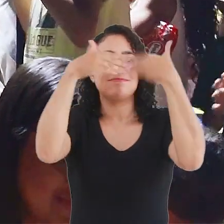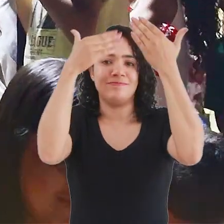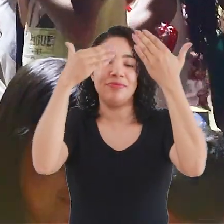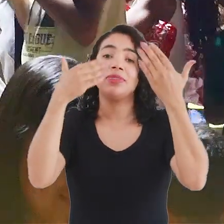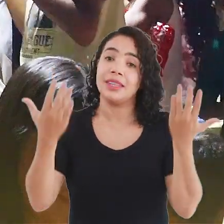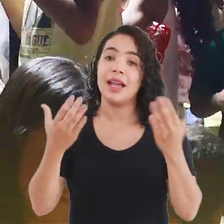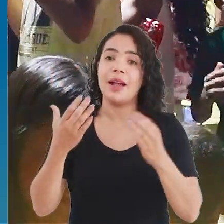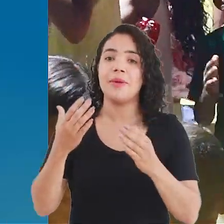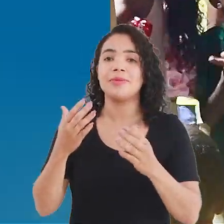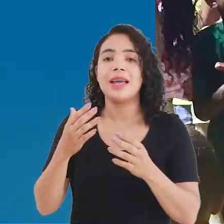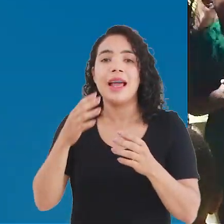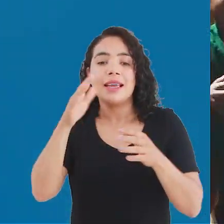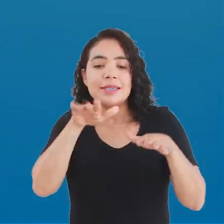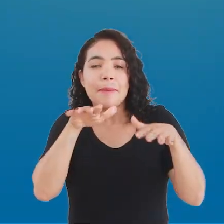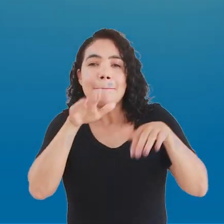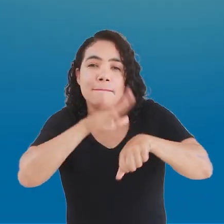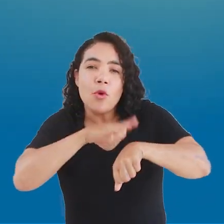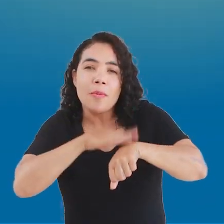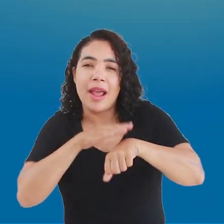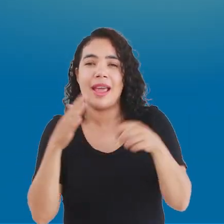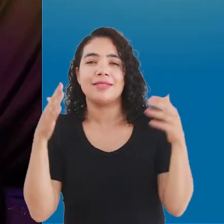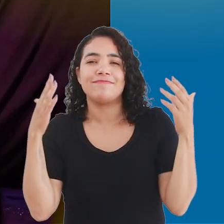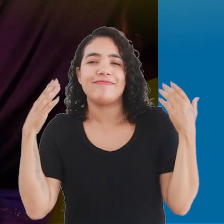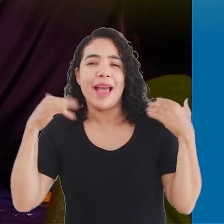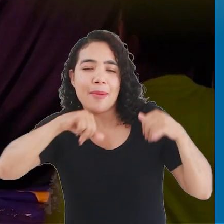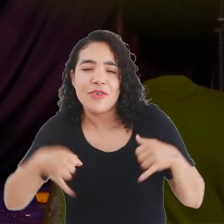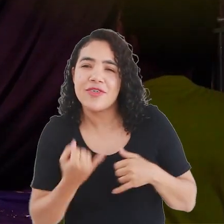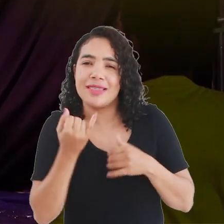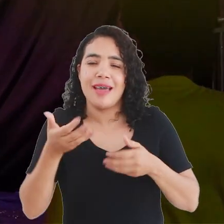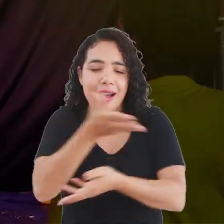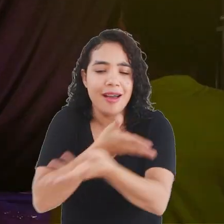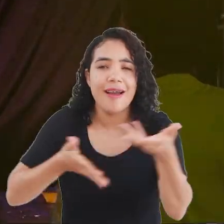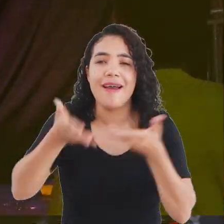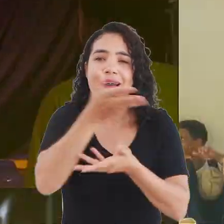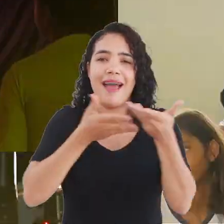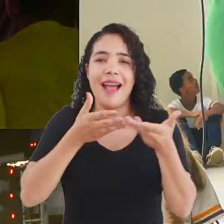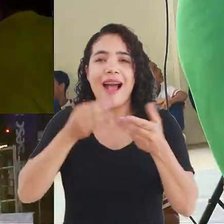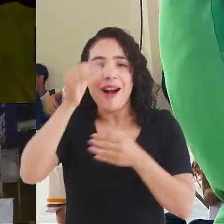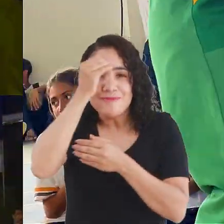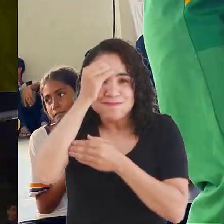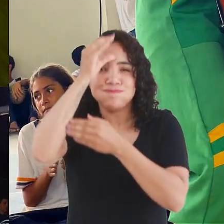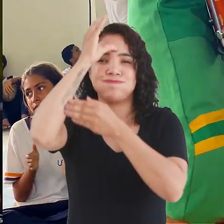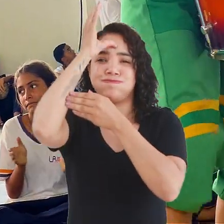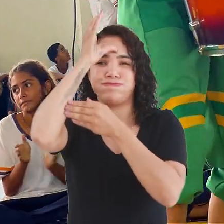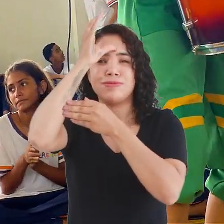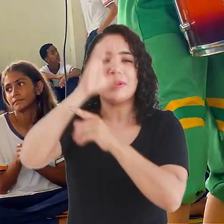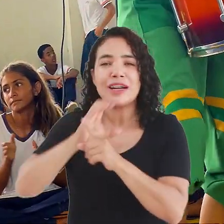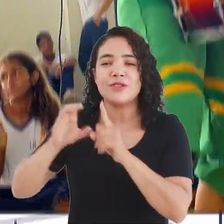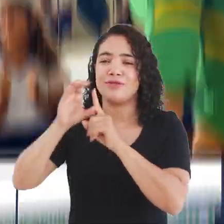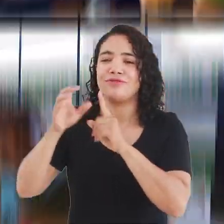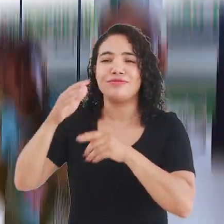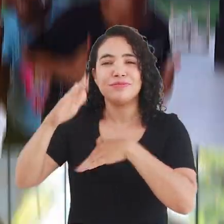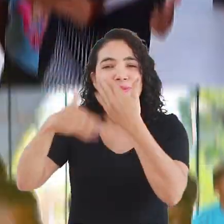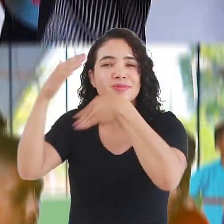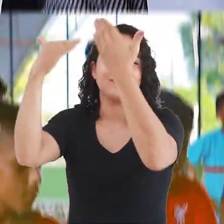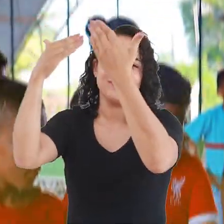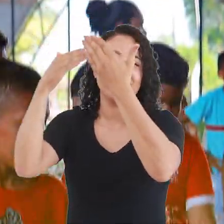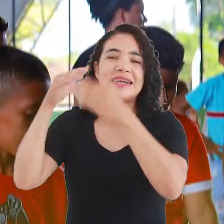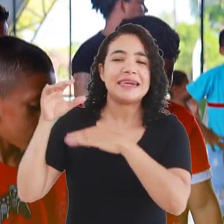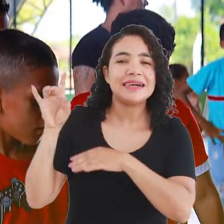Proporcionou momentos de lazer às comunidades, mas também contribuiu para o crescimento pessoal e coletivo dos